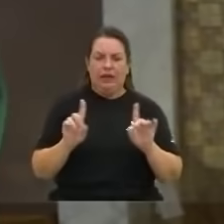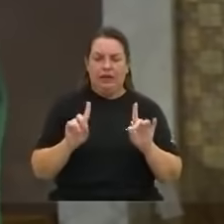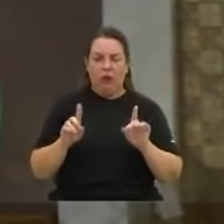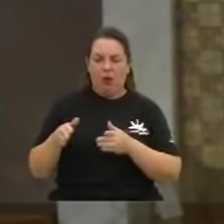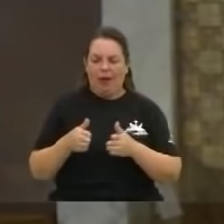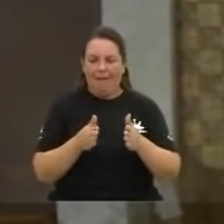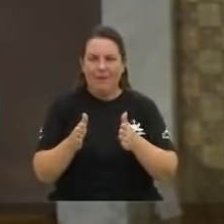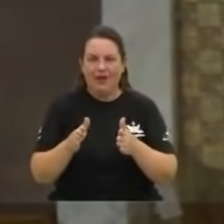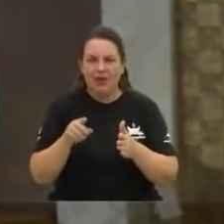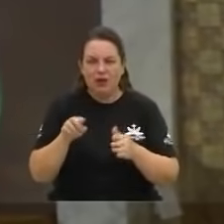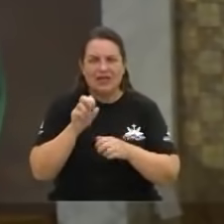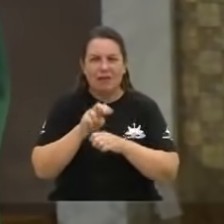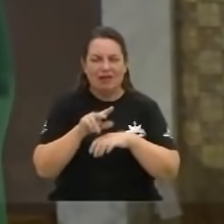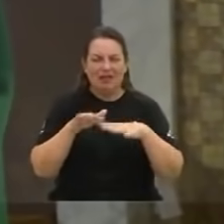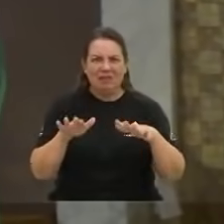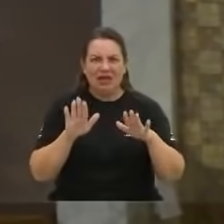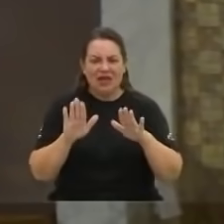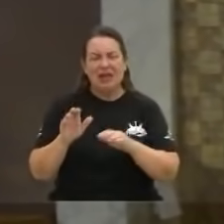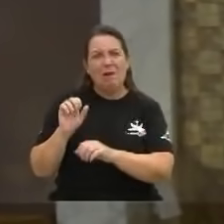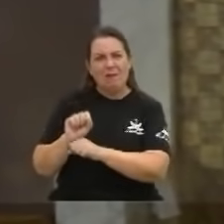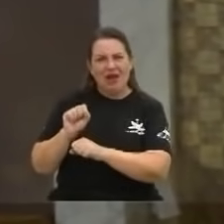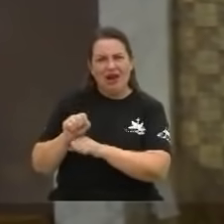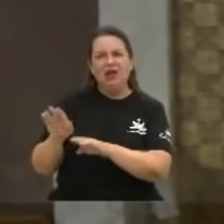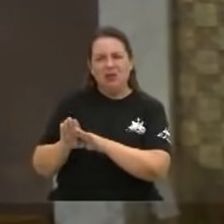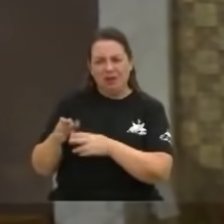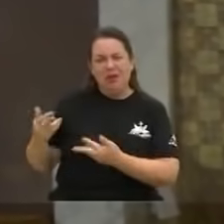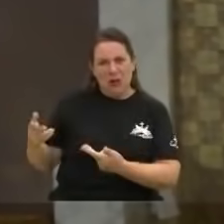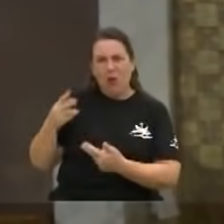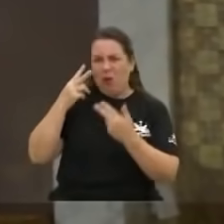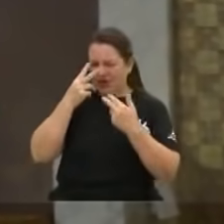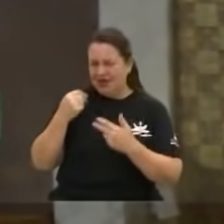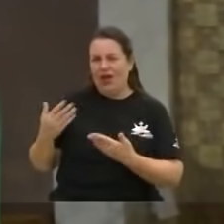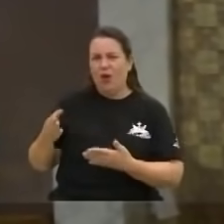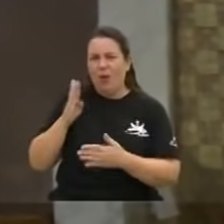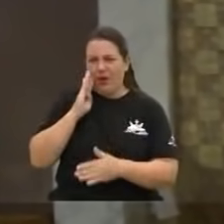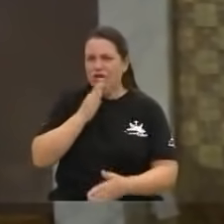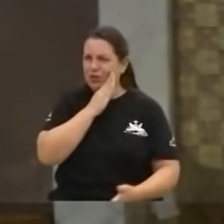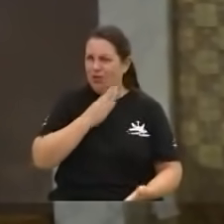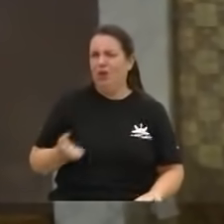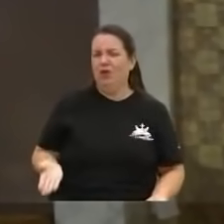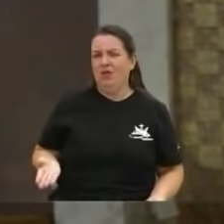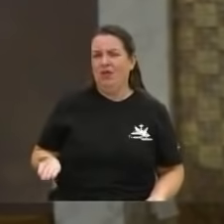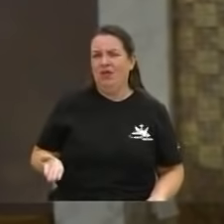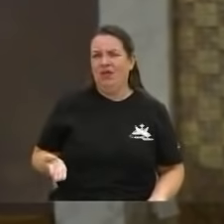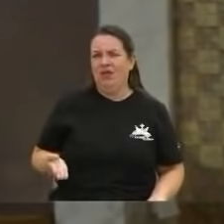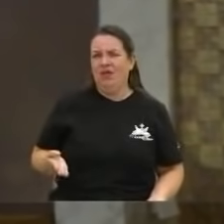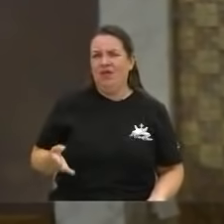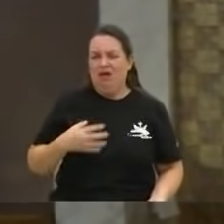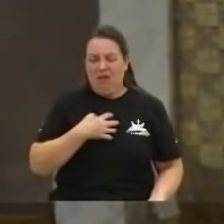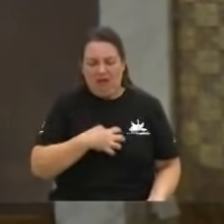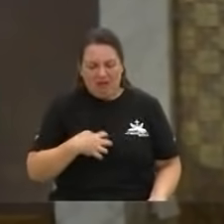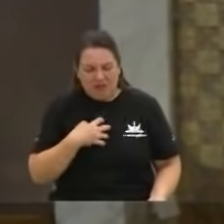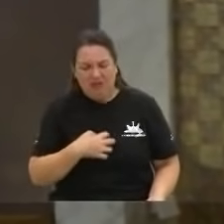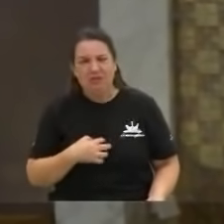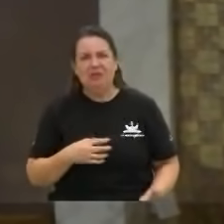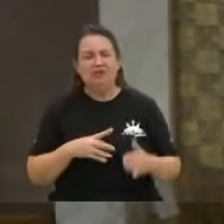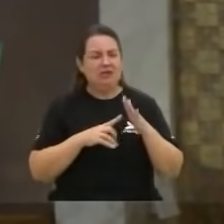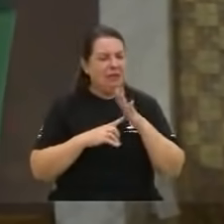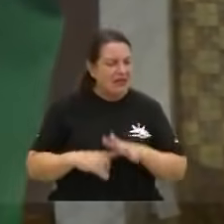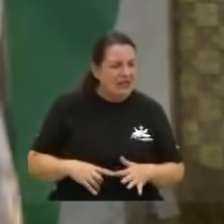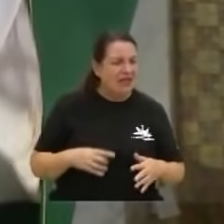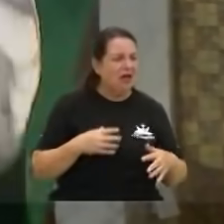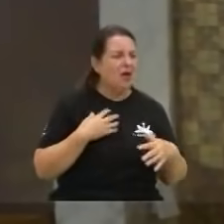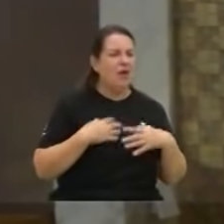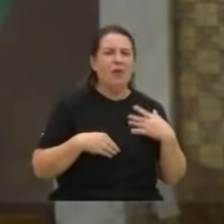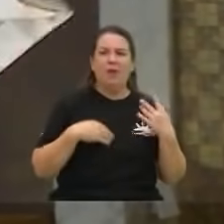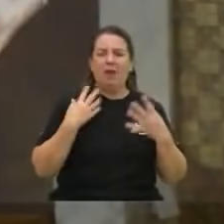caminho nesta pandemia, nessa situação profunda de desamor, de inquietude, de depressão, de